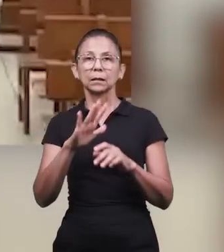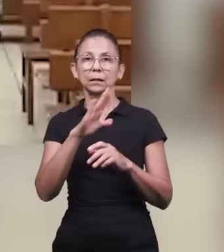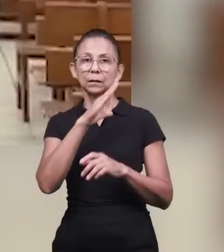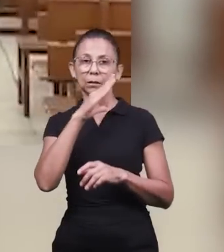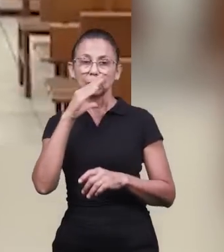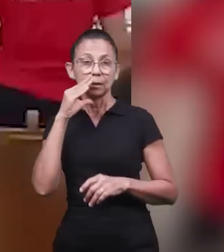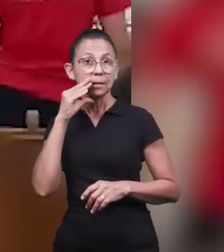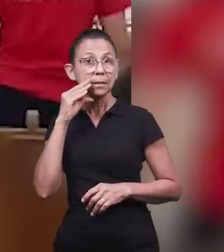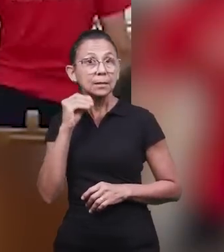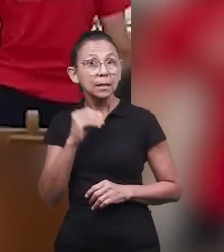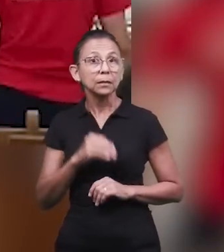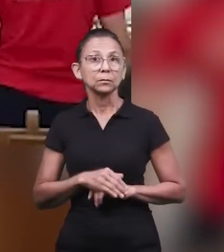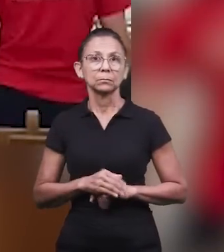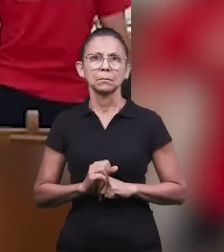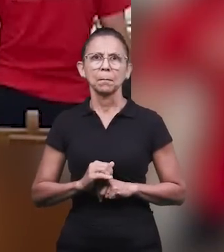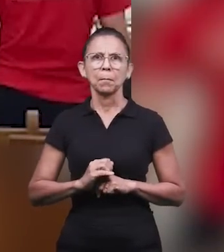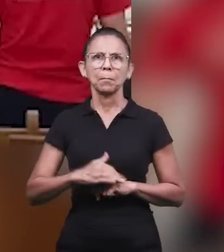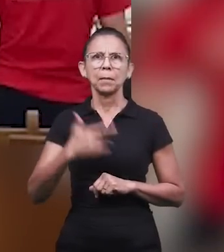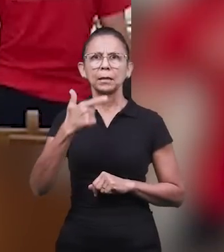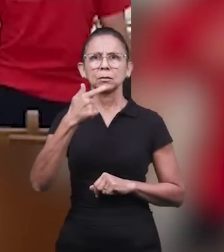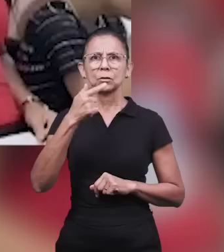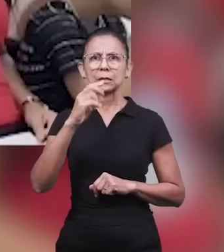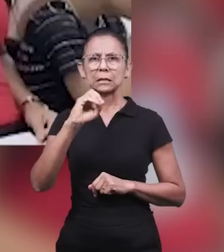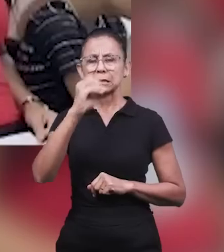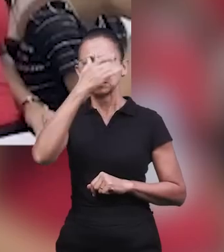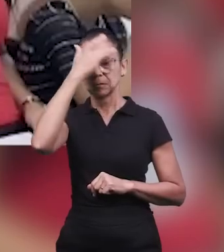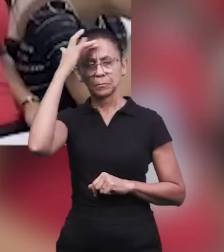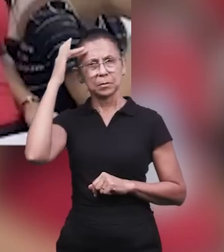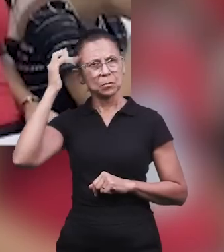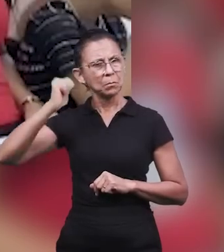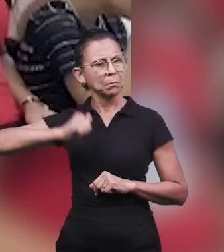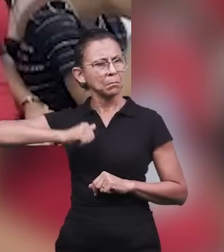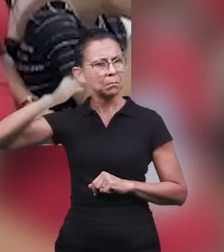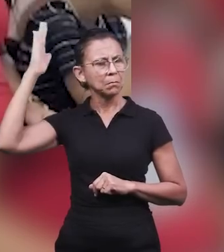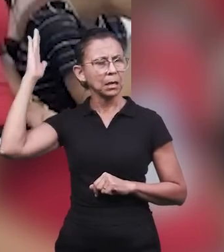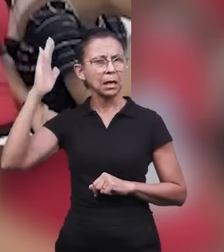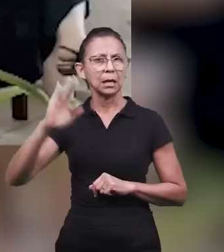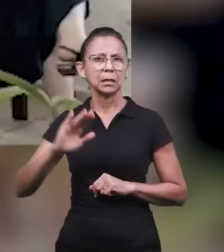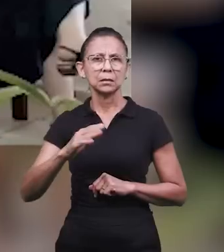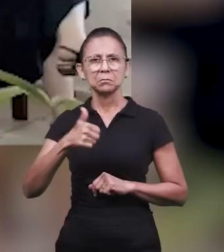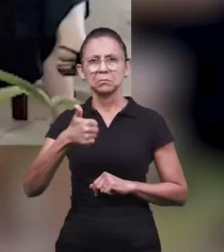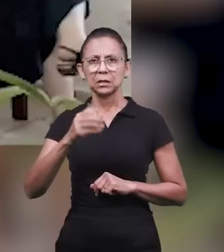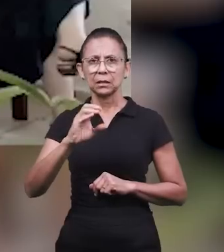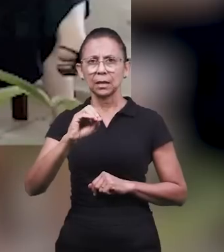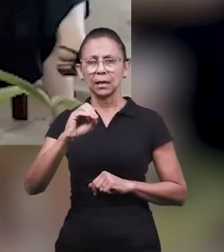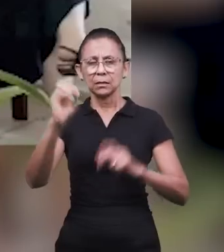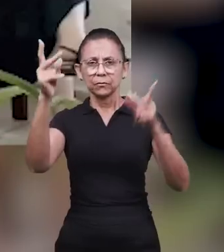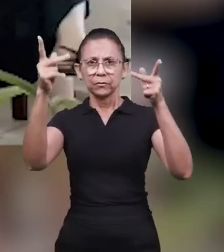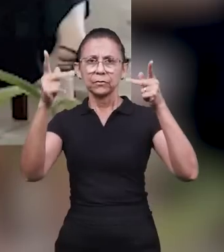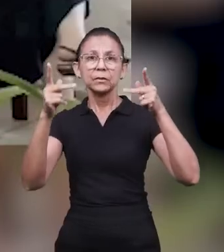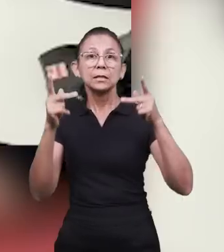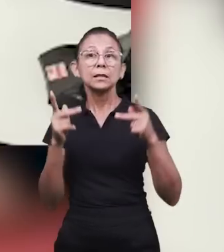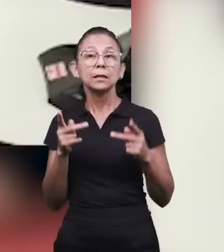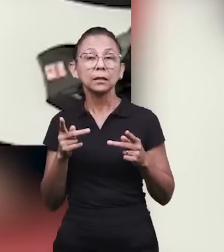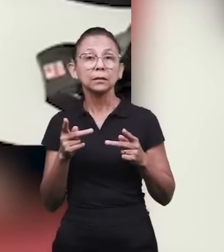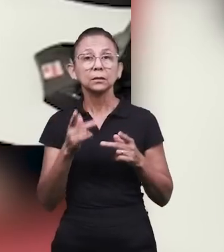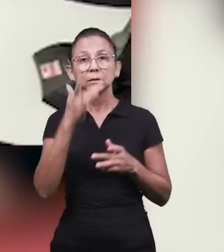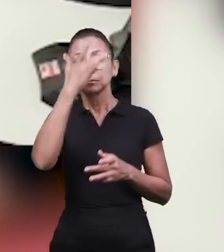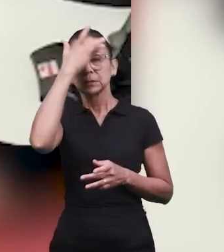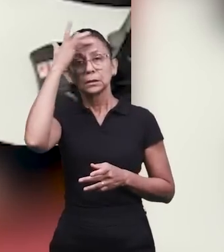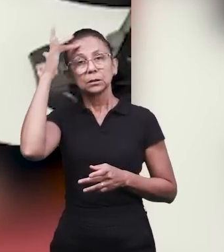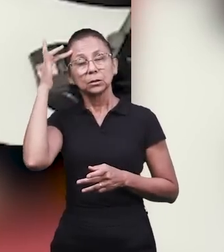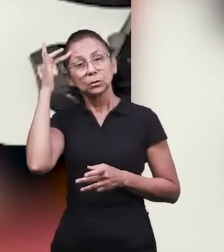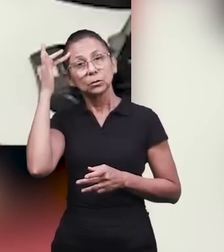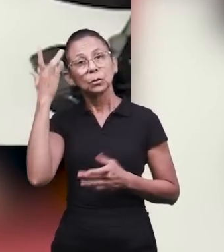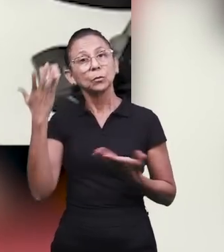adolescentes. Tivemos ali mais de 70 participantes, aproximadamente 10 eram visitantes, e ali as crianças, intermediários